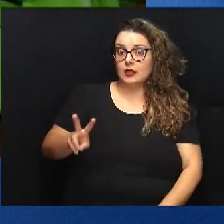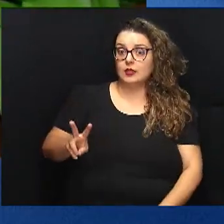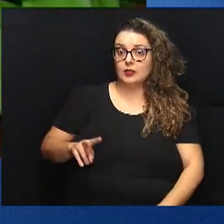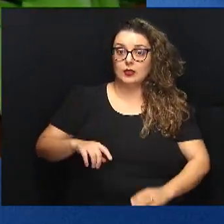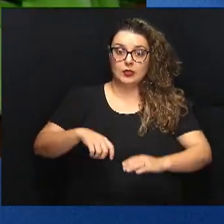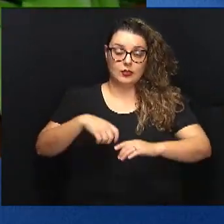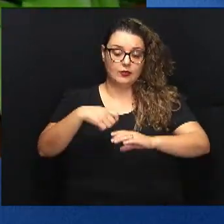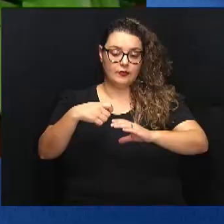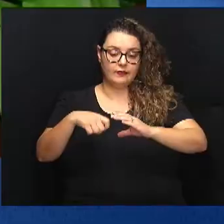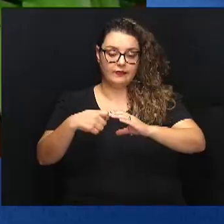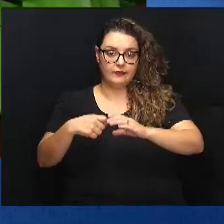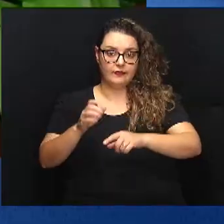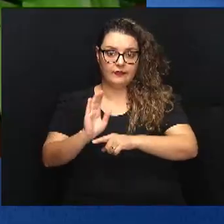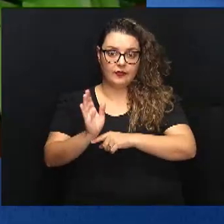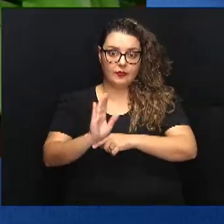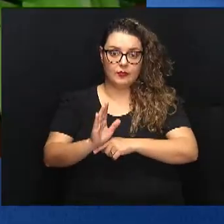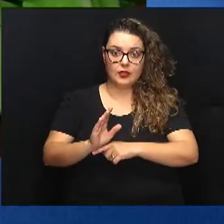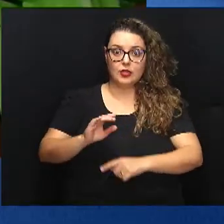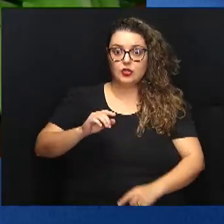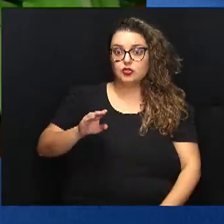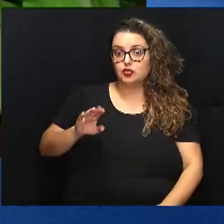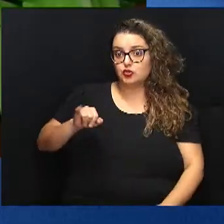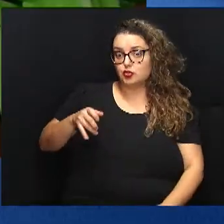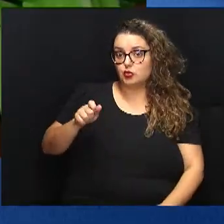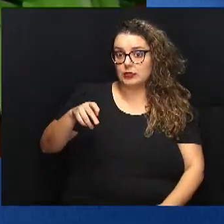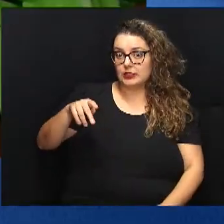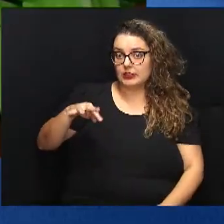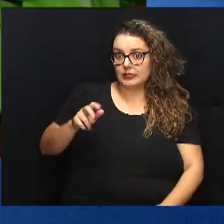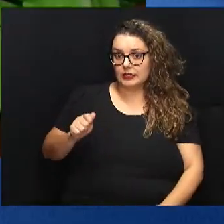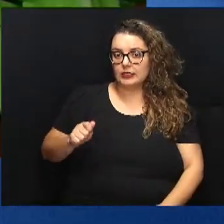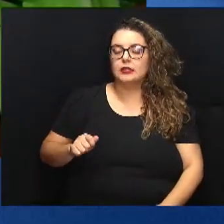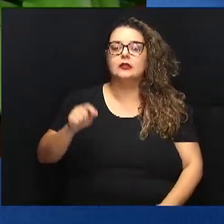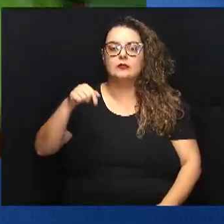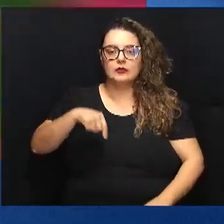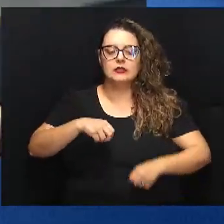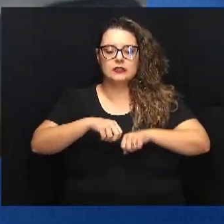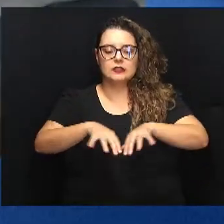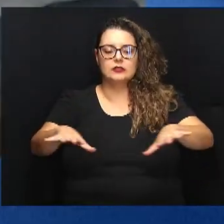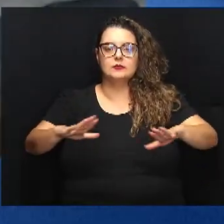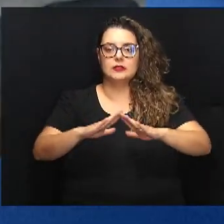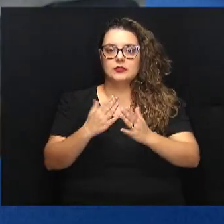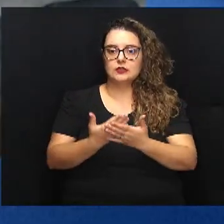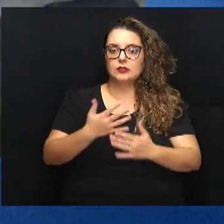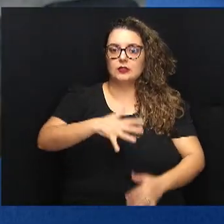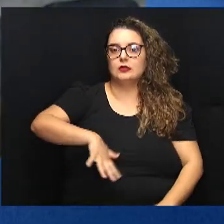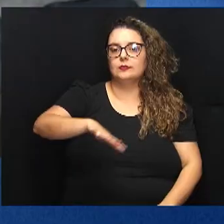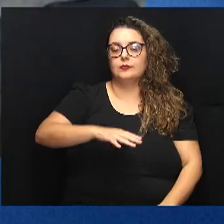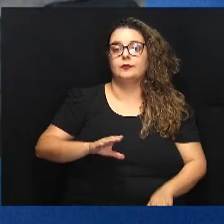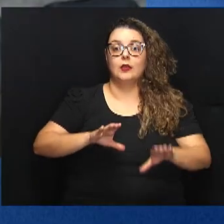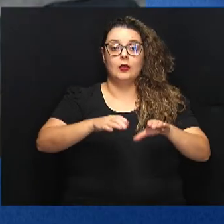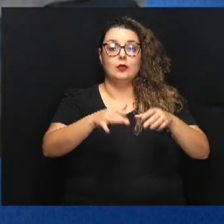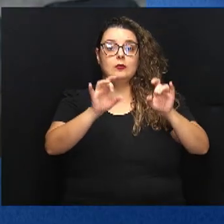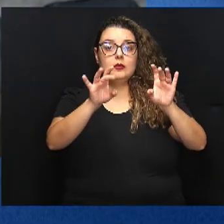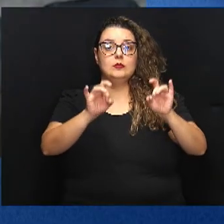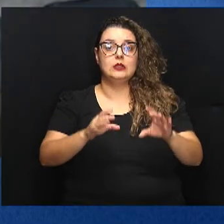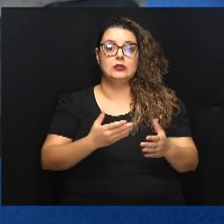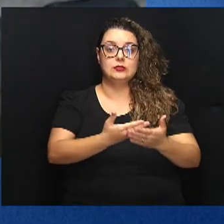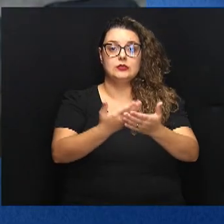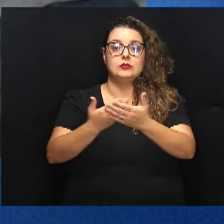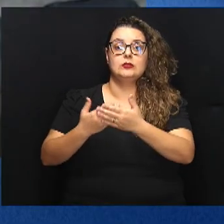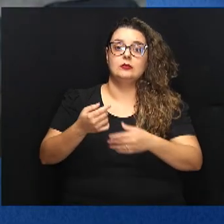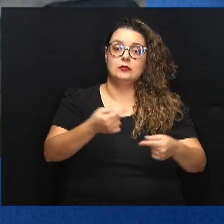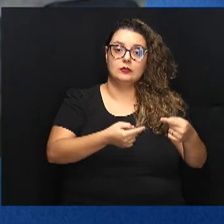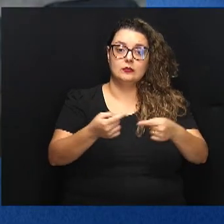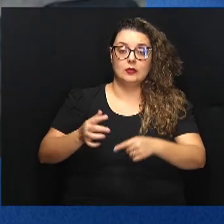Joaninha Douradinha, A Origem, será exibido em escolas da região. Comissão Especial de Estudos